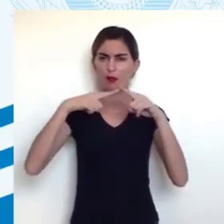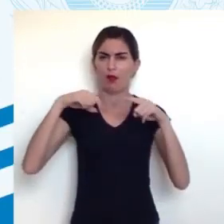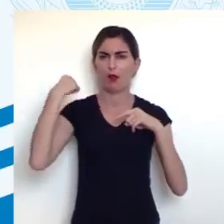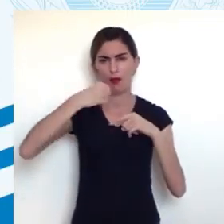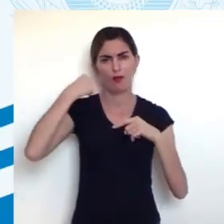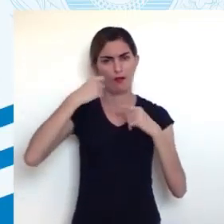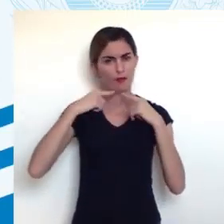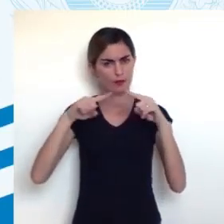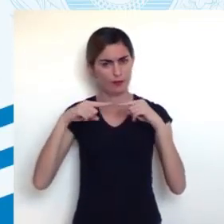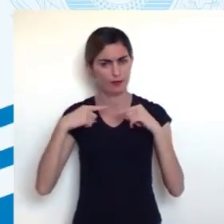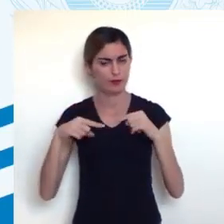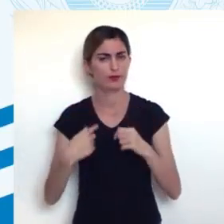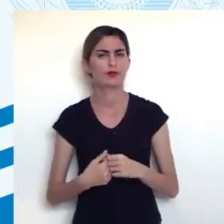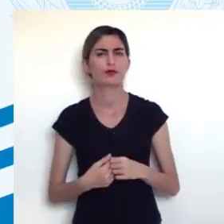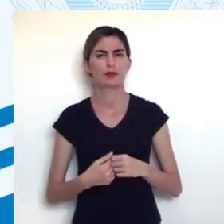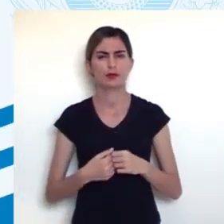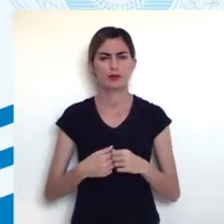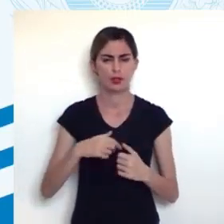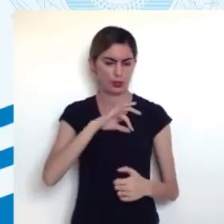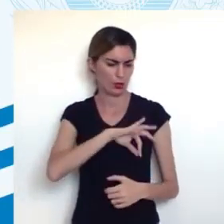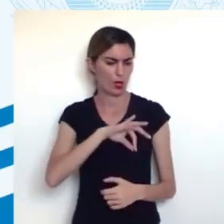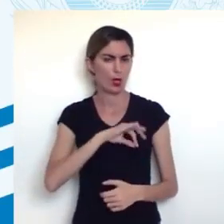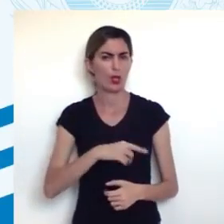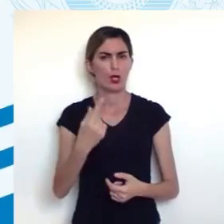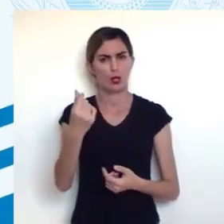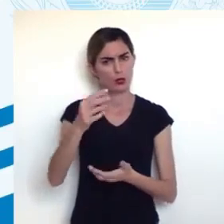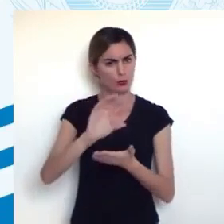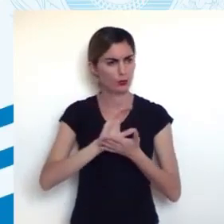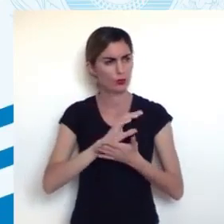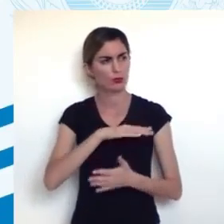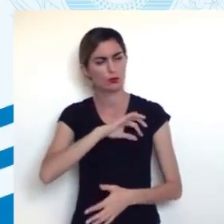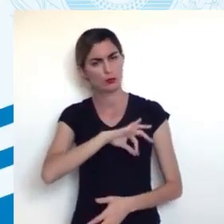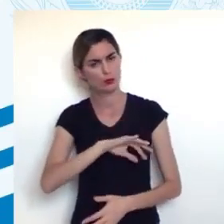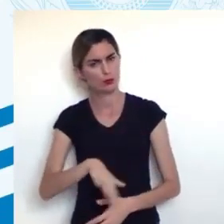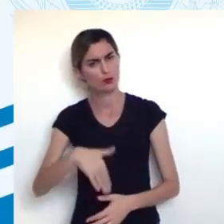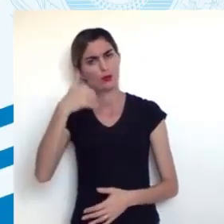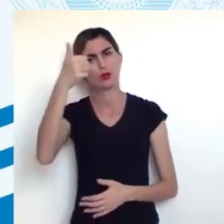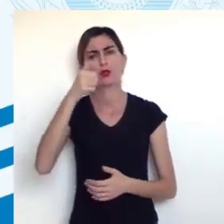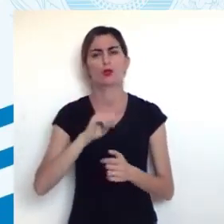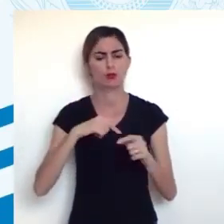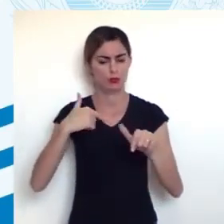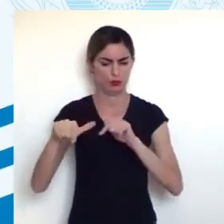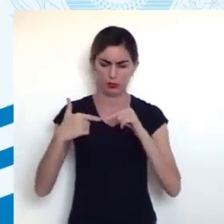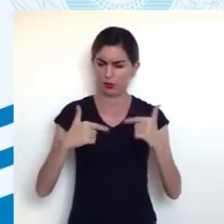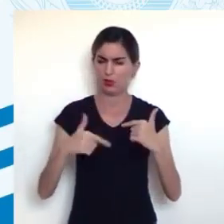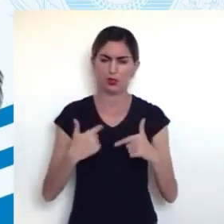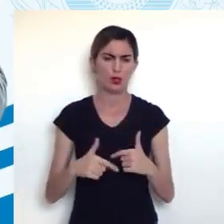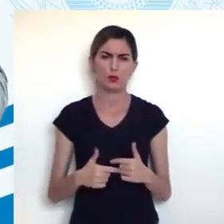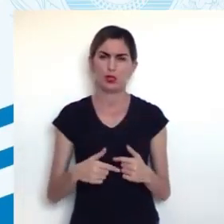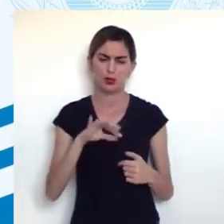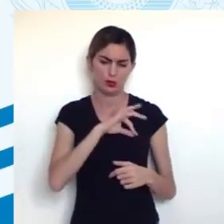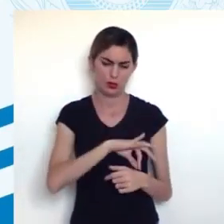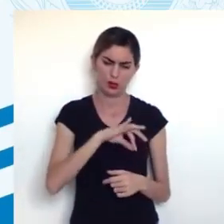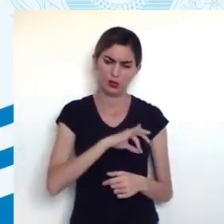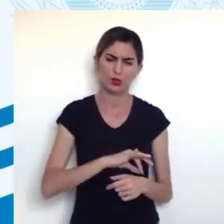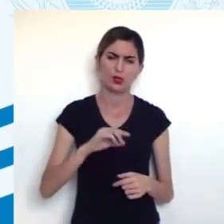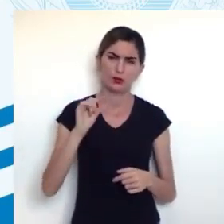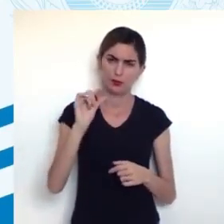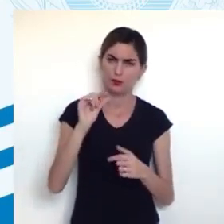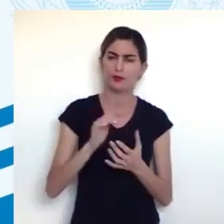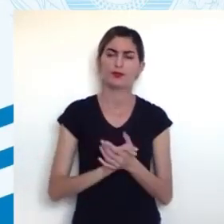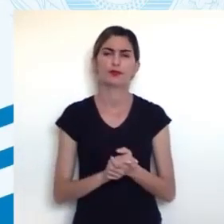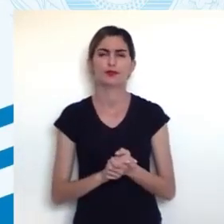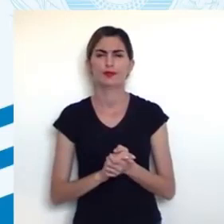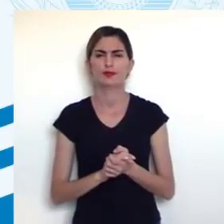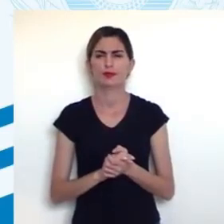reivindicar por melhores salários. Os salários eram defasados, é isso. Os trabalhadores não recebiam,